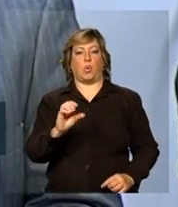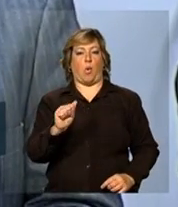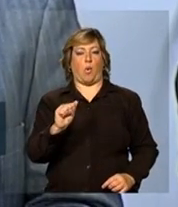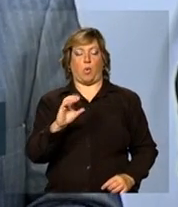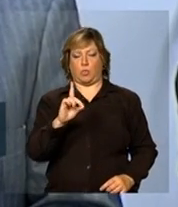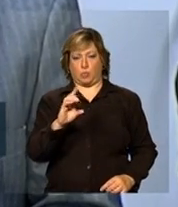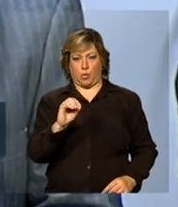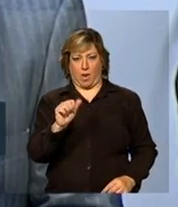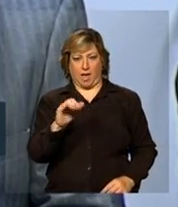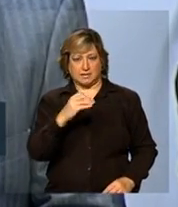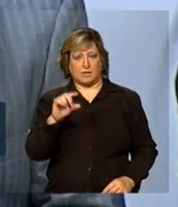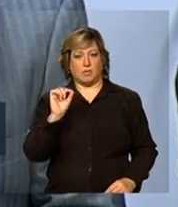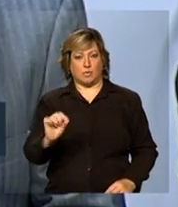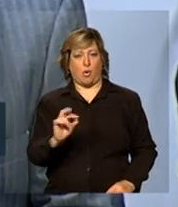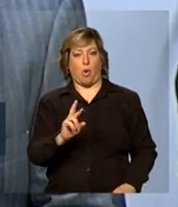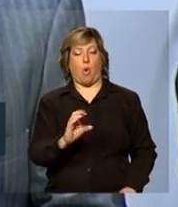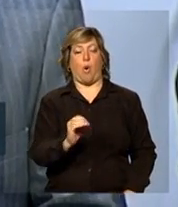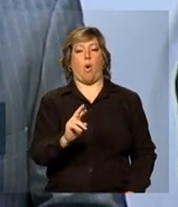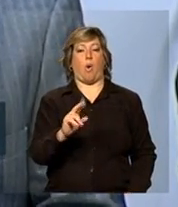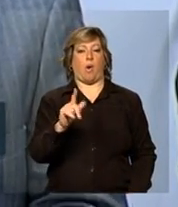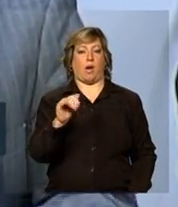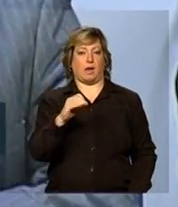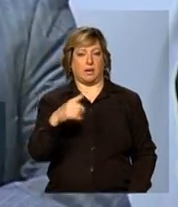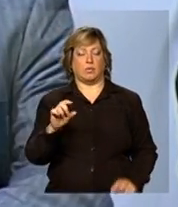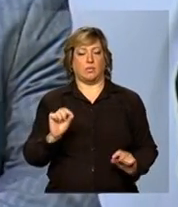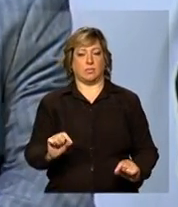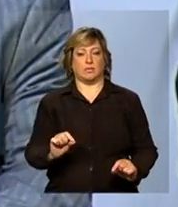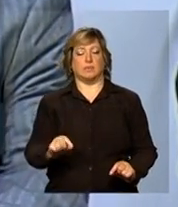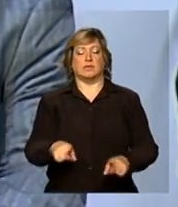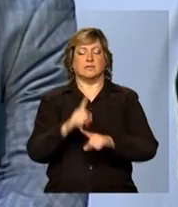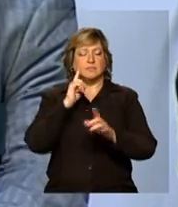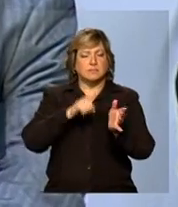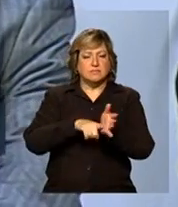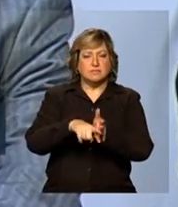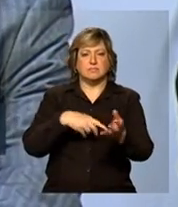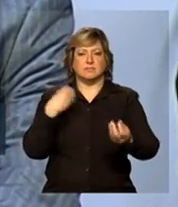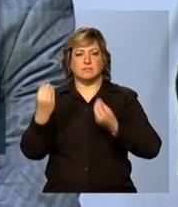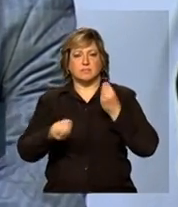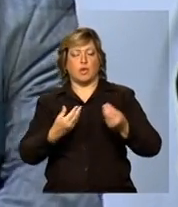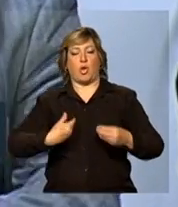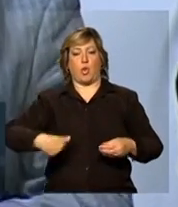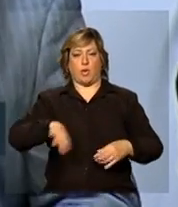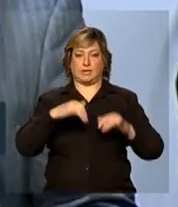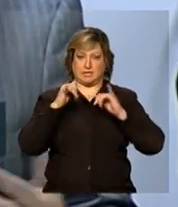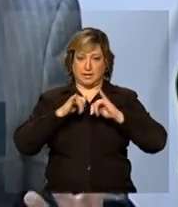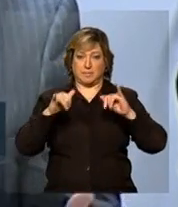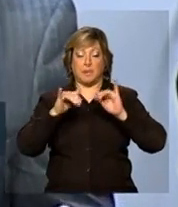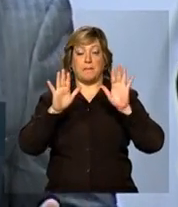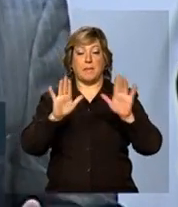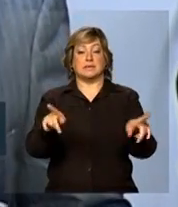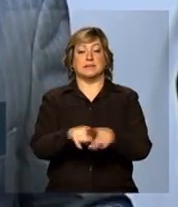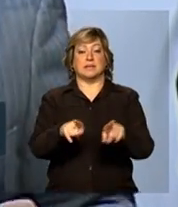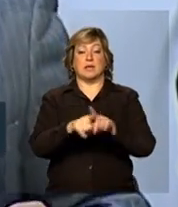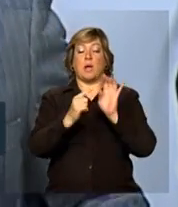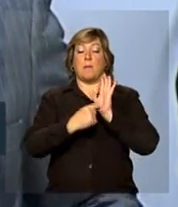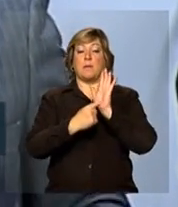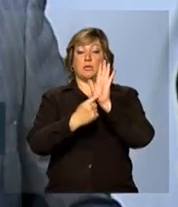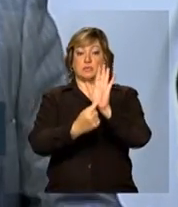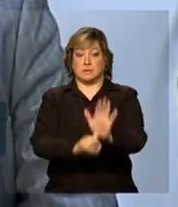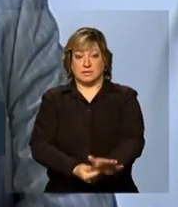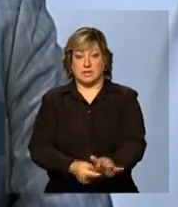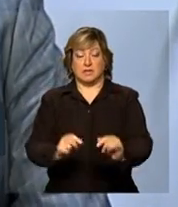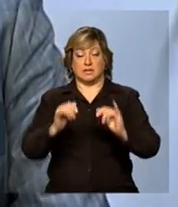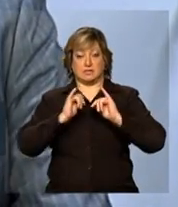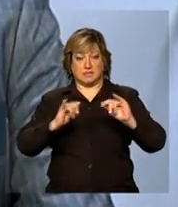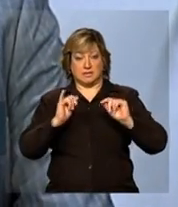de órgãos, além de poder fazer um balanço do aumento, do impacto das nossas campanhas, mas mostrar também os dados do Sistema